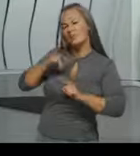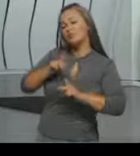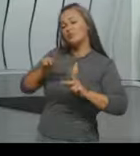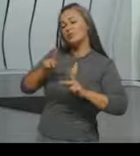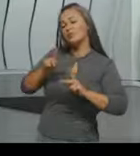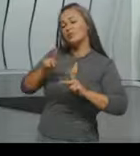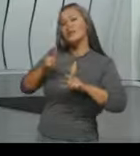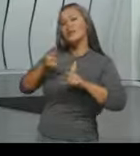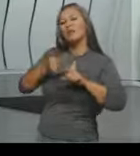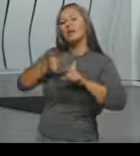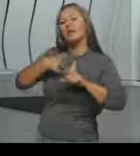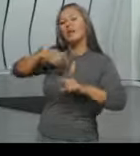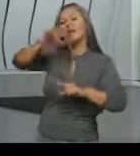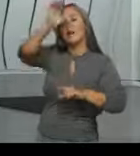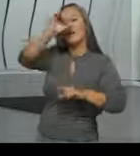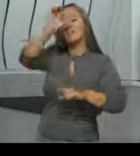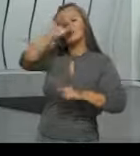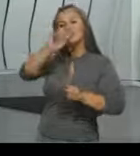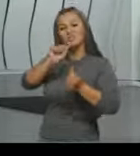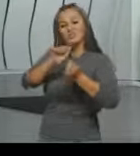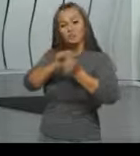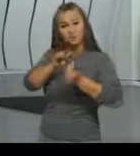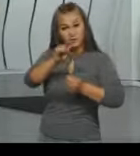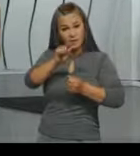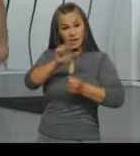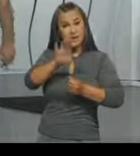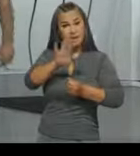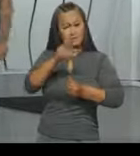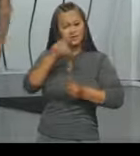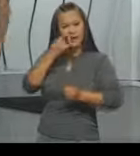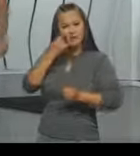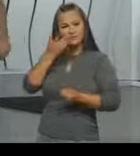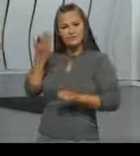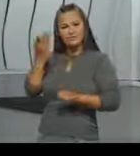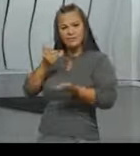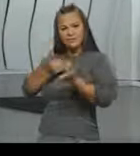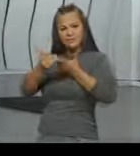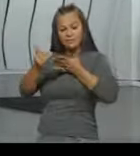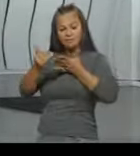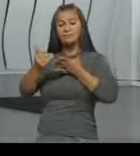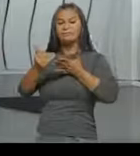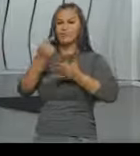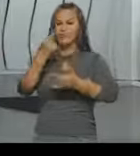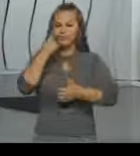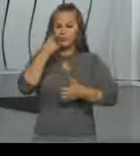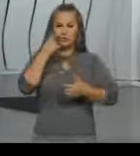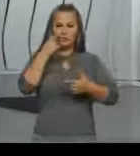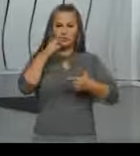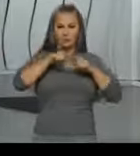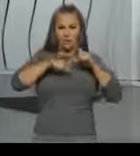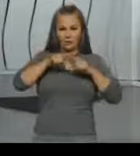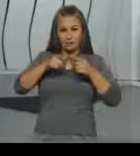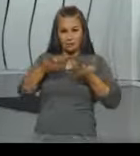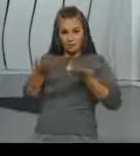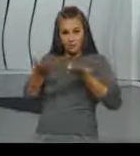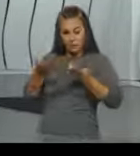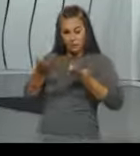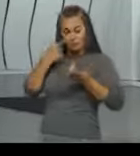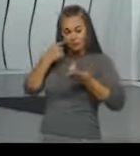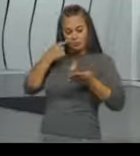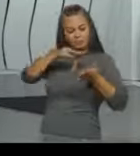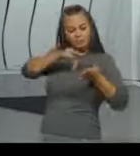eu treino, sempre, sempre. Então, vamos lá, vamos falar um pouquinho. Tirei muito do nosso PET. Depois eu